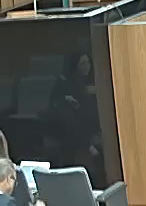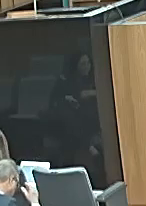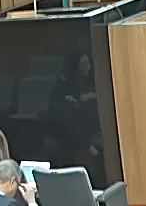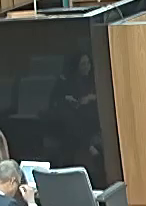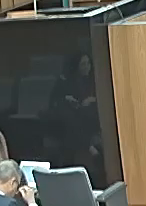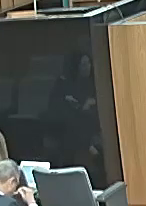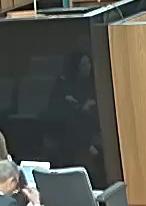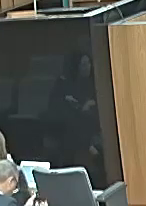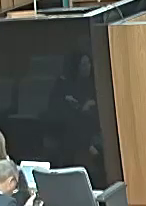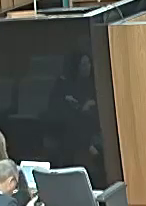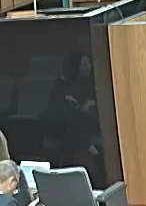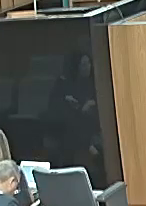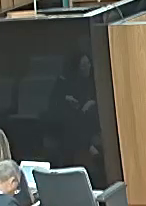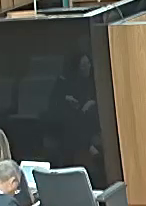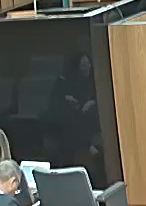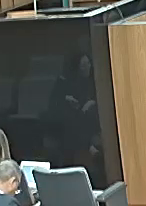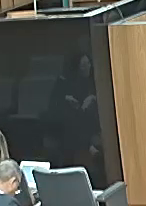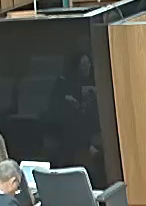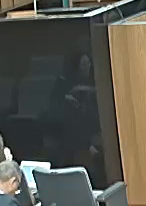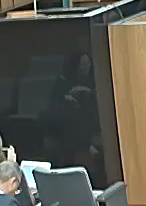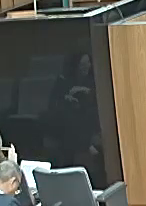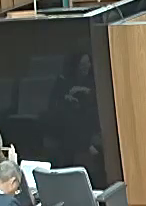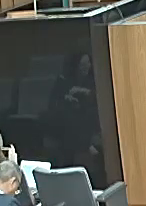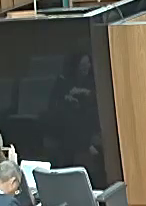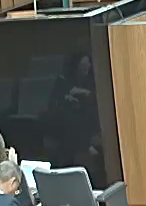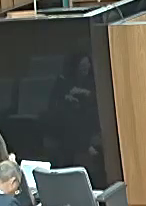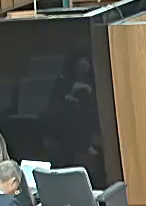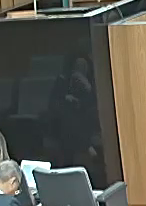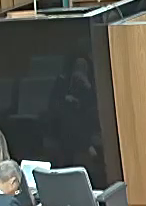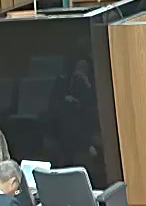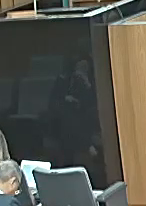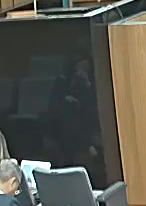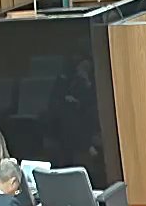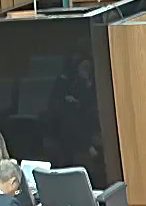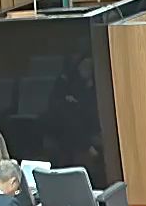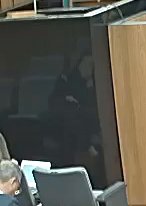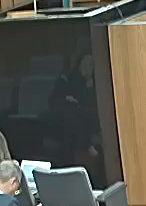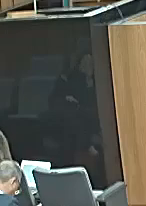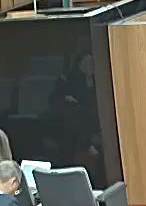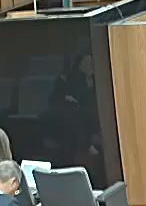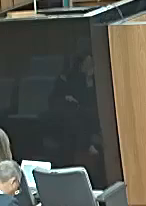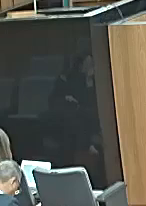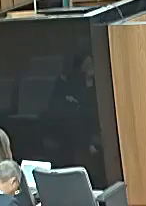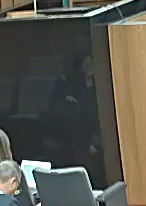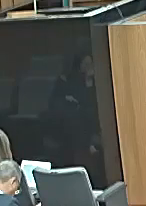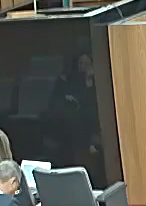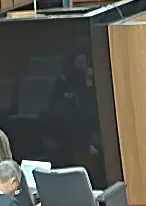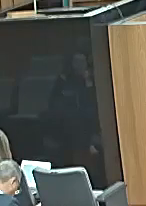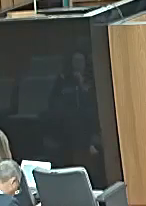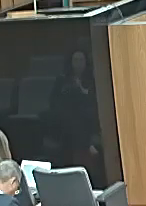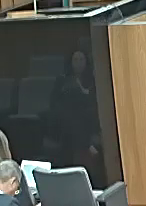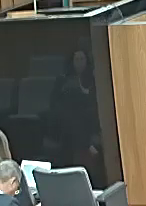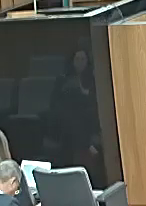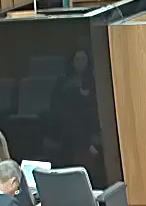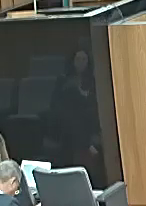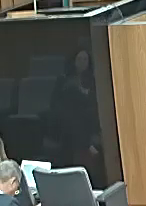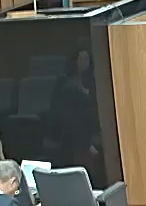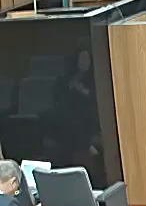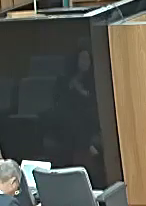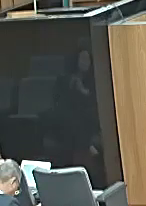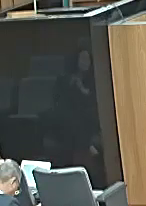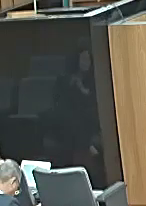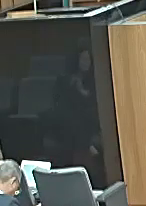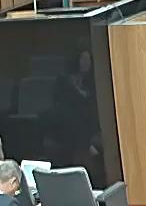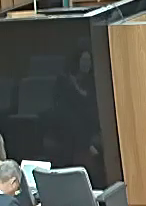segurança da área ao lado dele aí para discutir sobre a temática e que a gente também como o nosso papel de legislador possamos